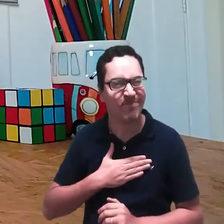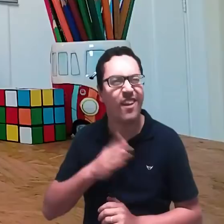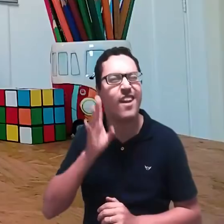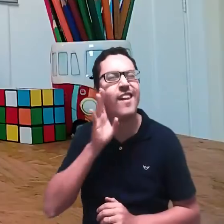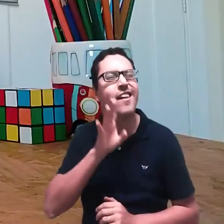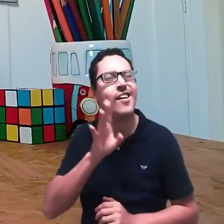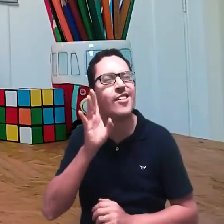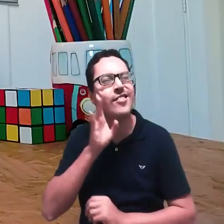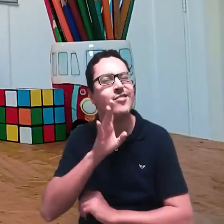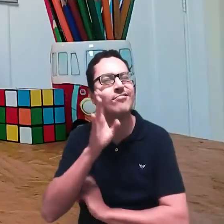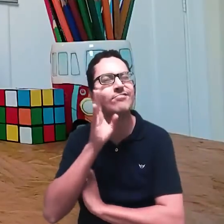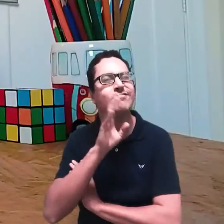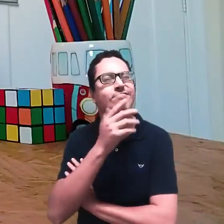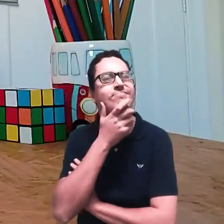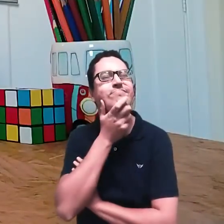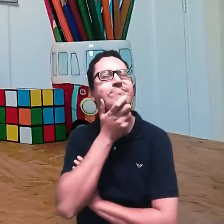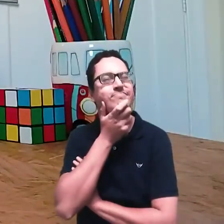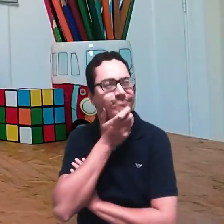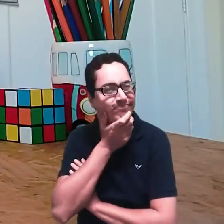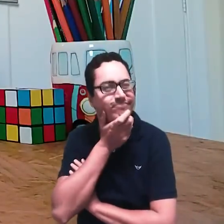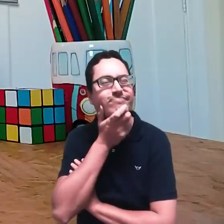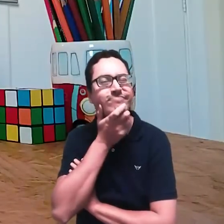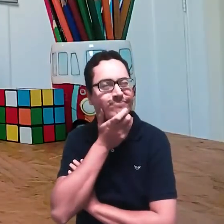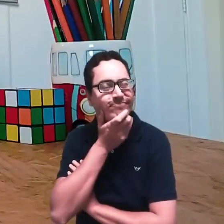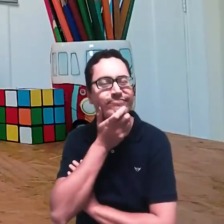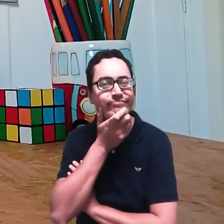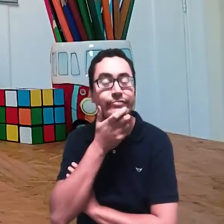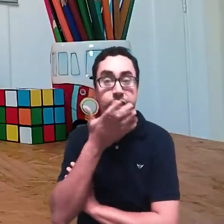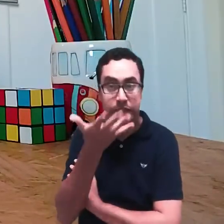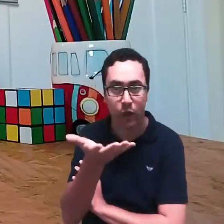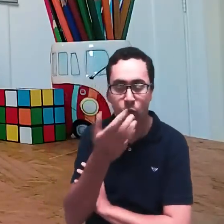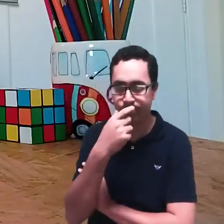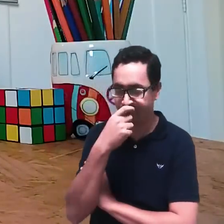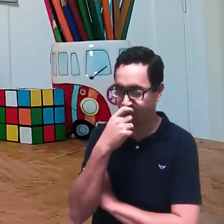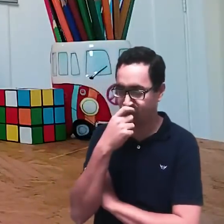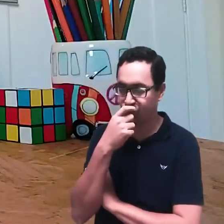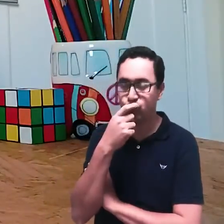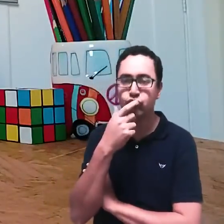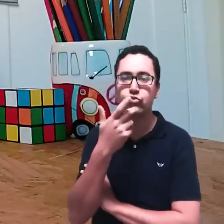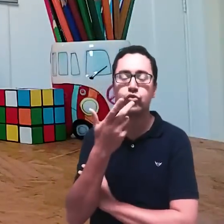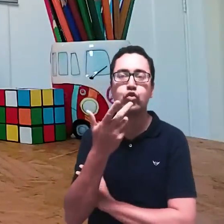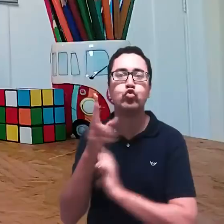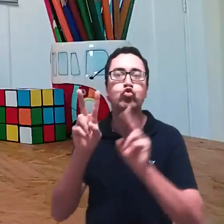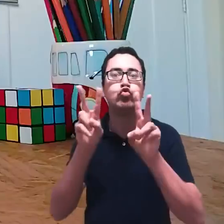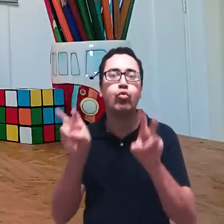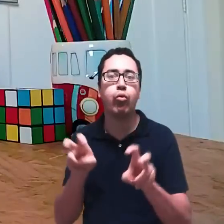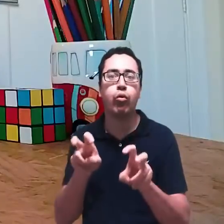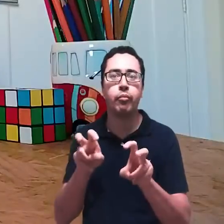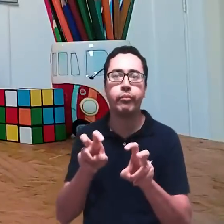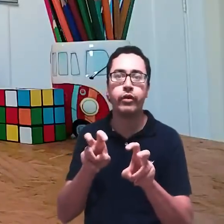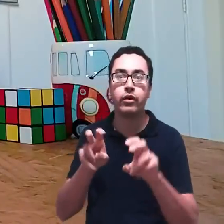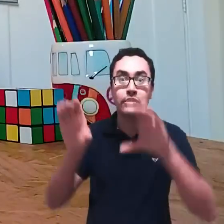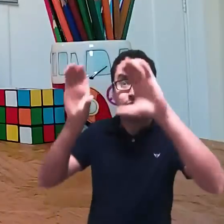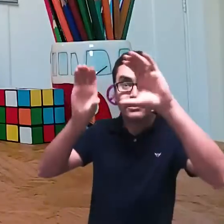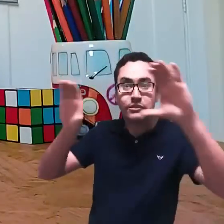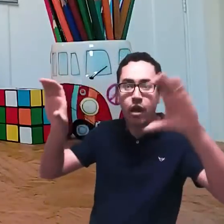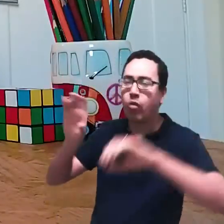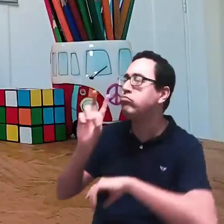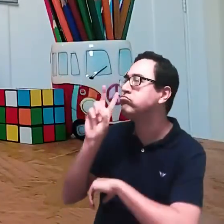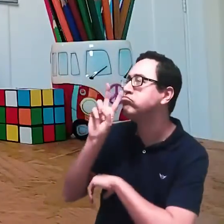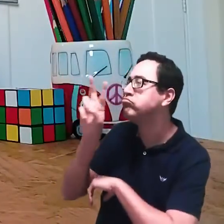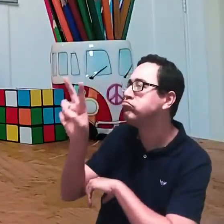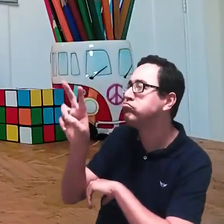Legal, né? Gente, e com essa história de parar para olhar o céu, essa